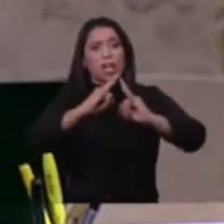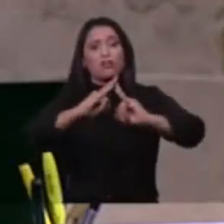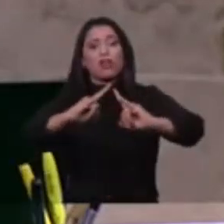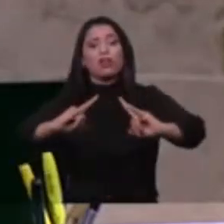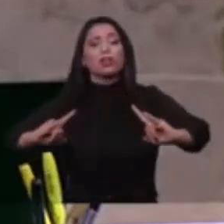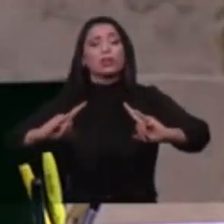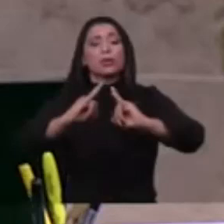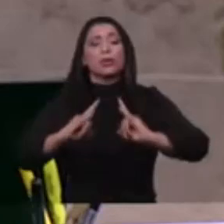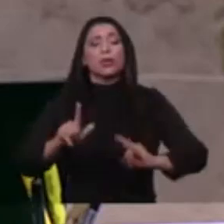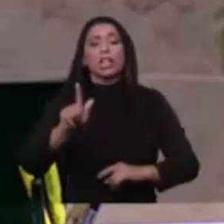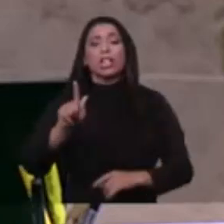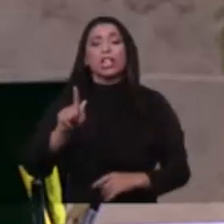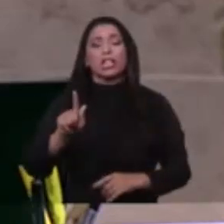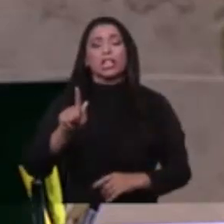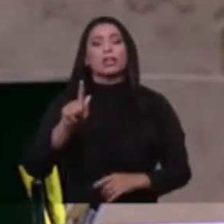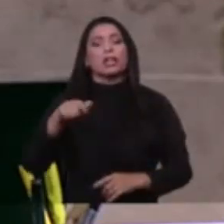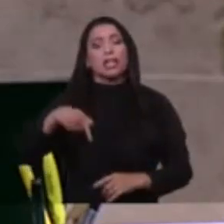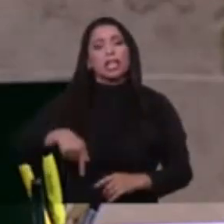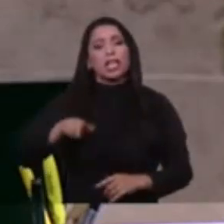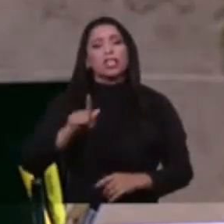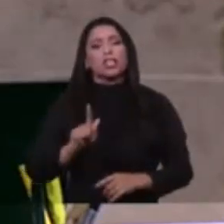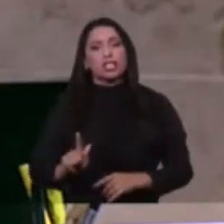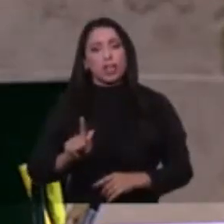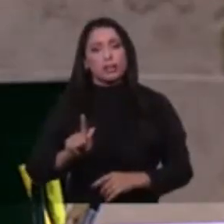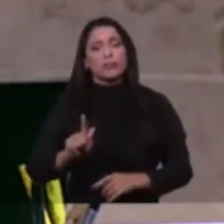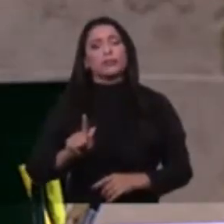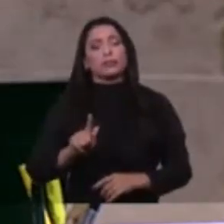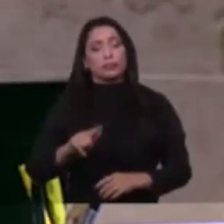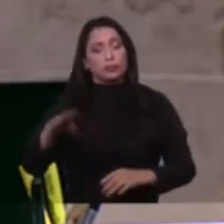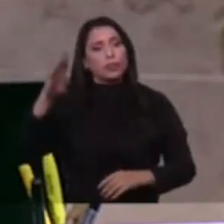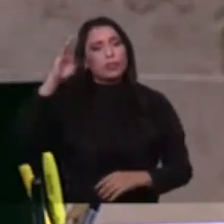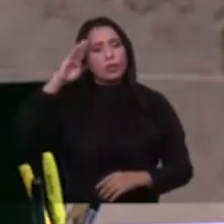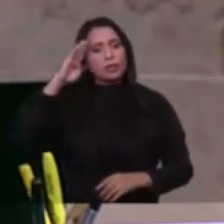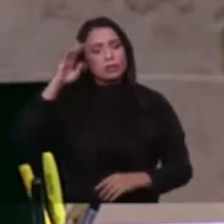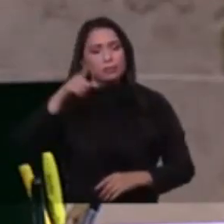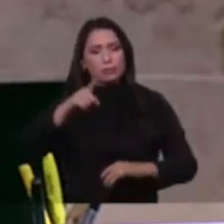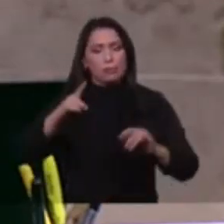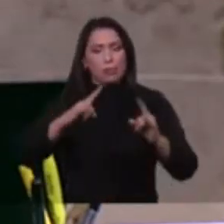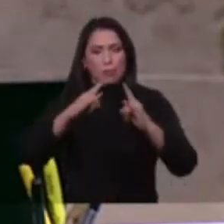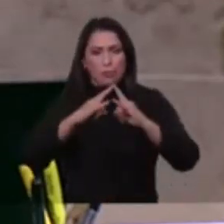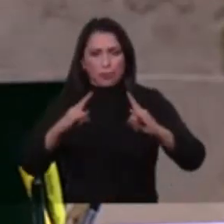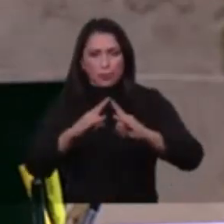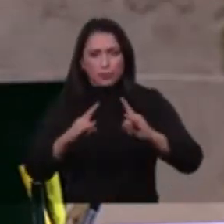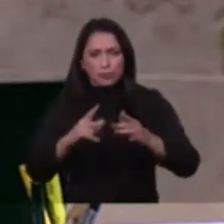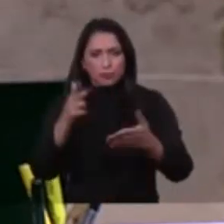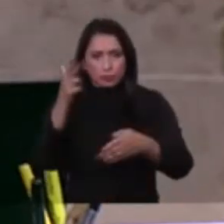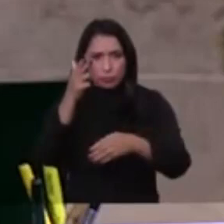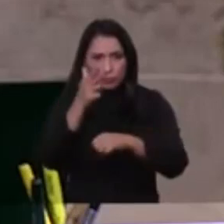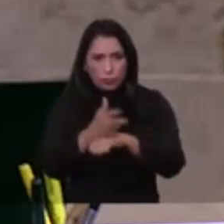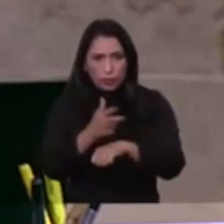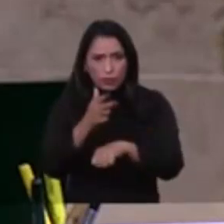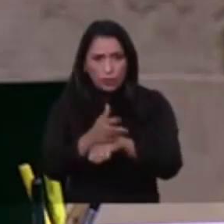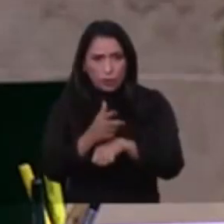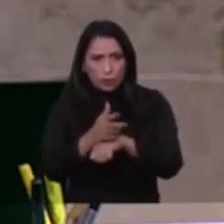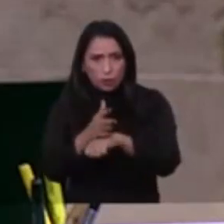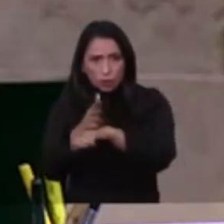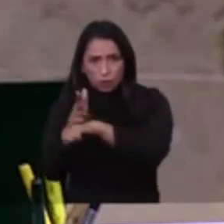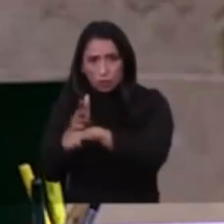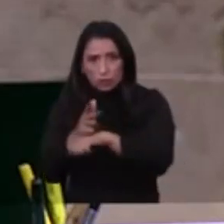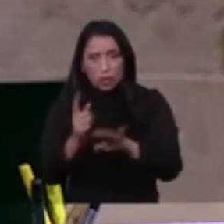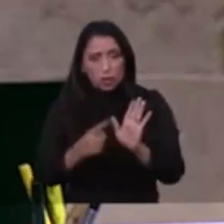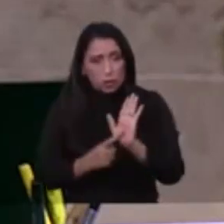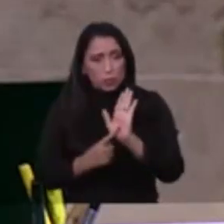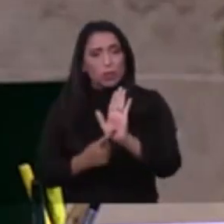proximidades do QG do Exército, conforme se infere das imagens juntadas na peça vestibular acusatória e